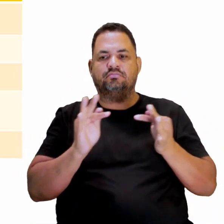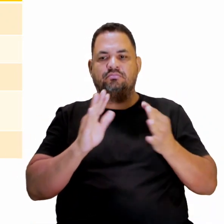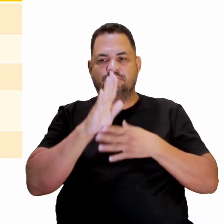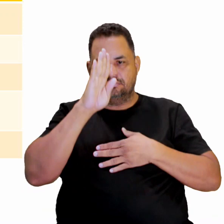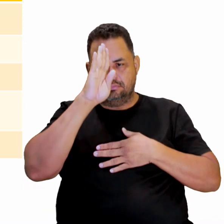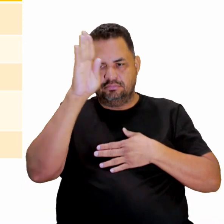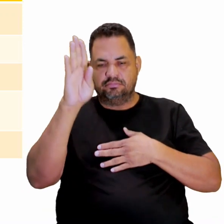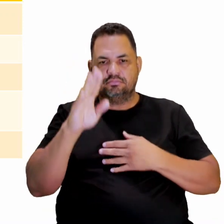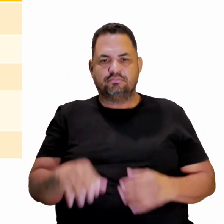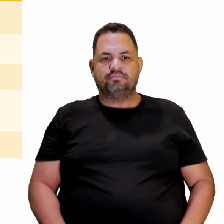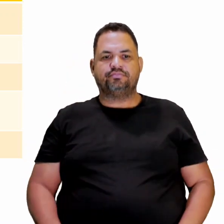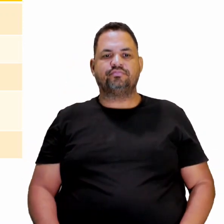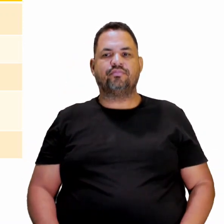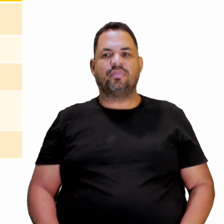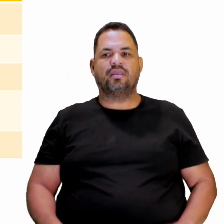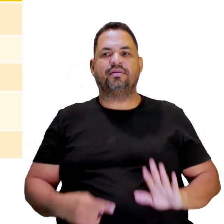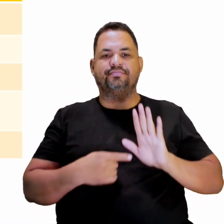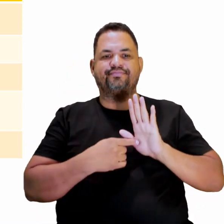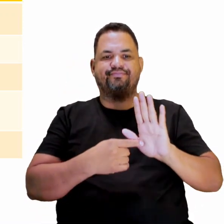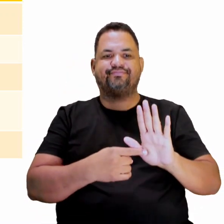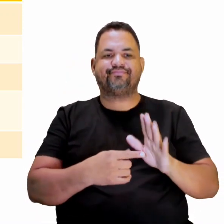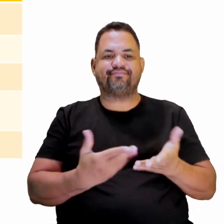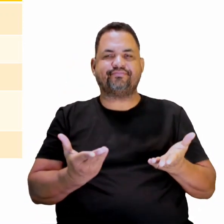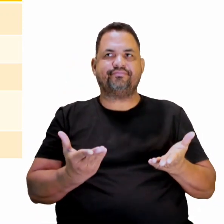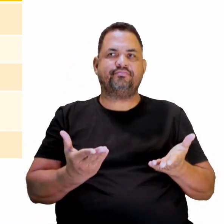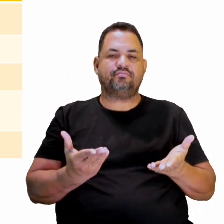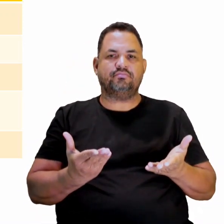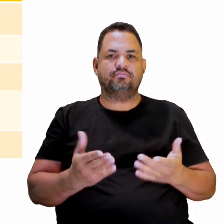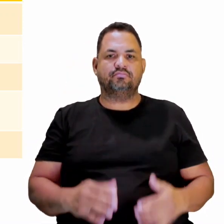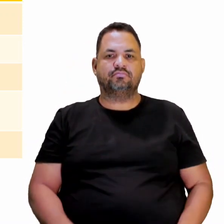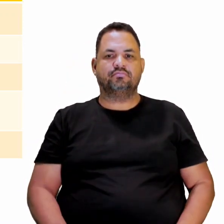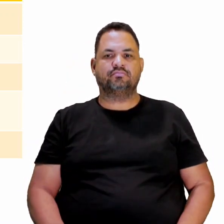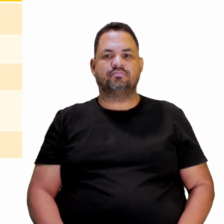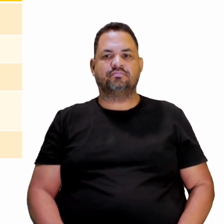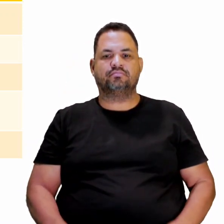principal. Elas iniciam um